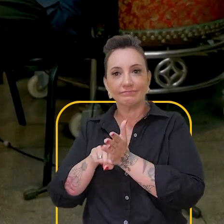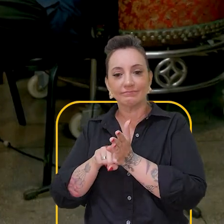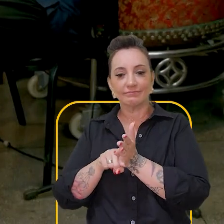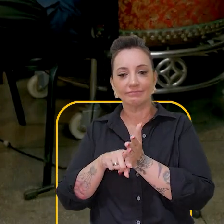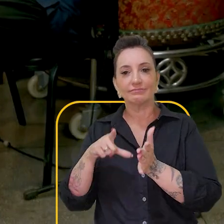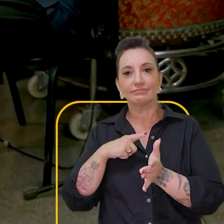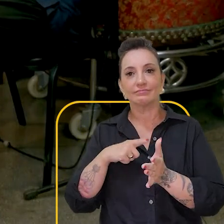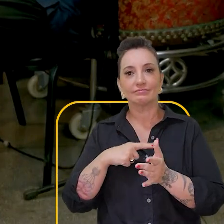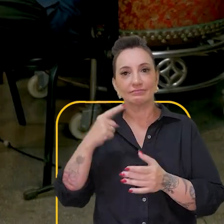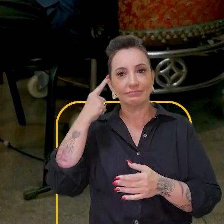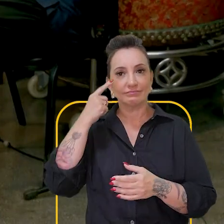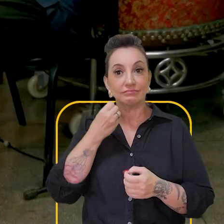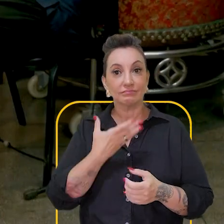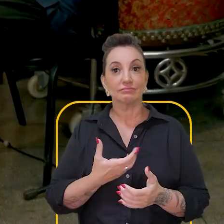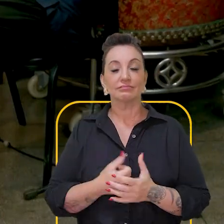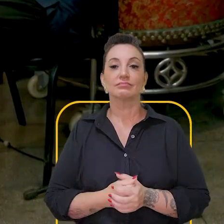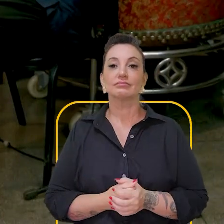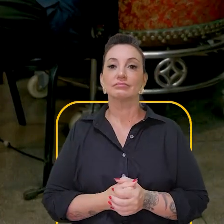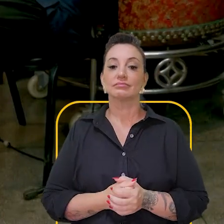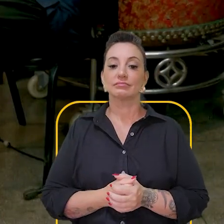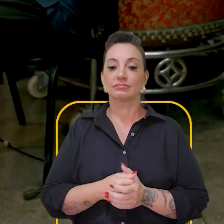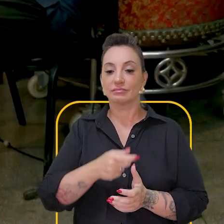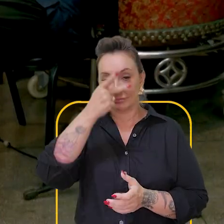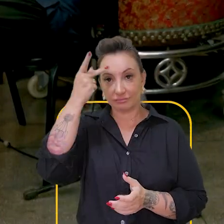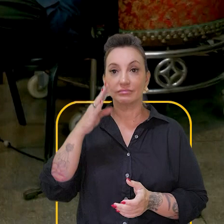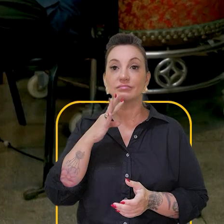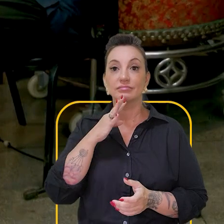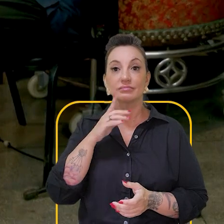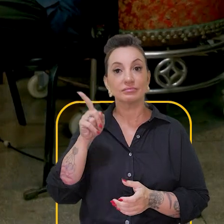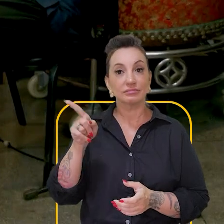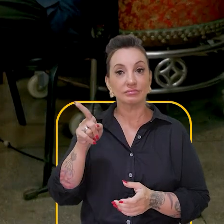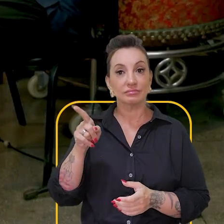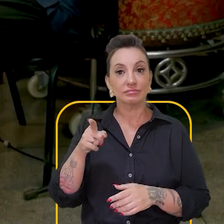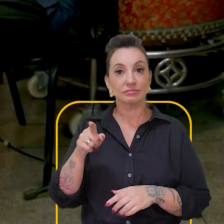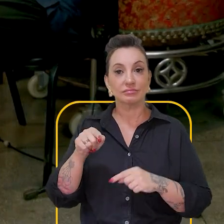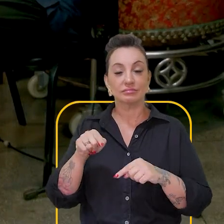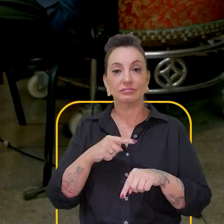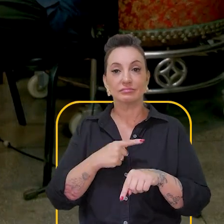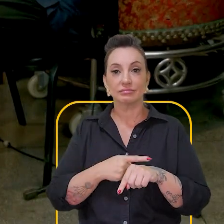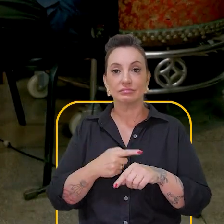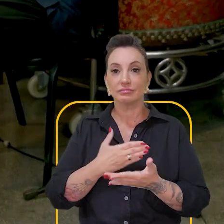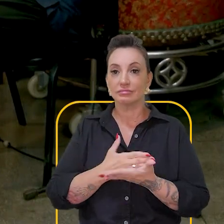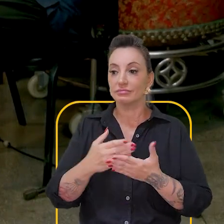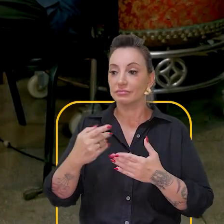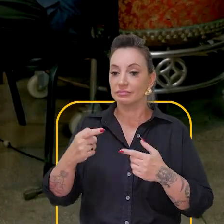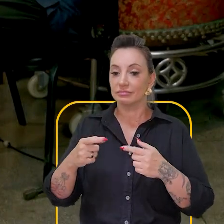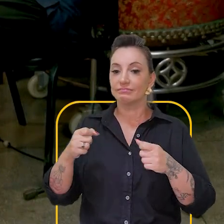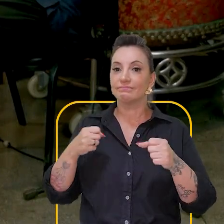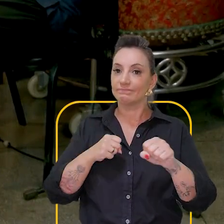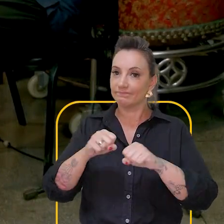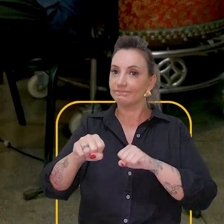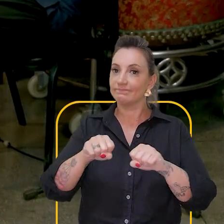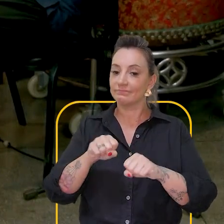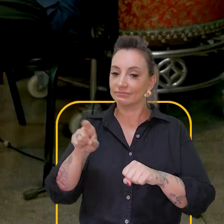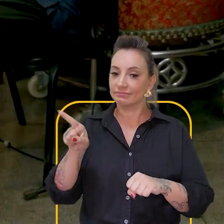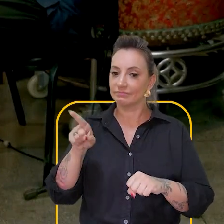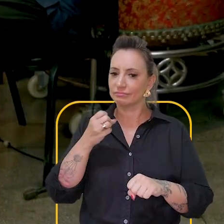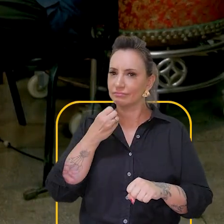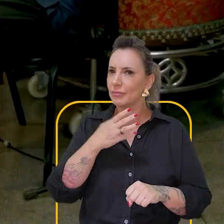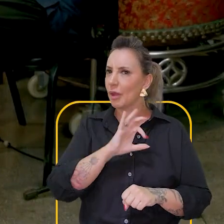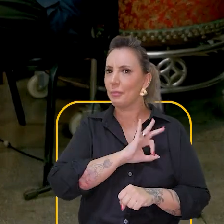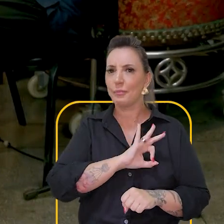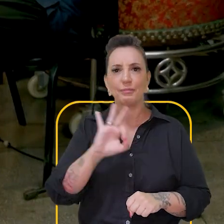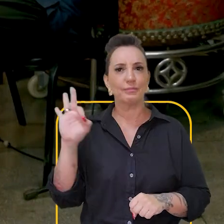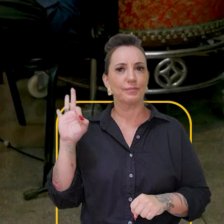diz que ele era um lutador Fantástico e hum no sentido até de malandragem ele pegava a